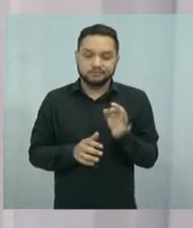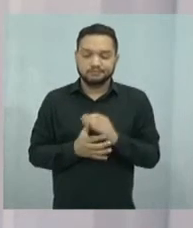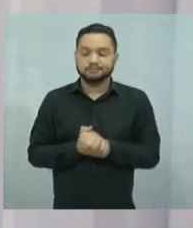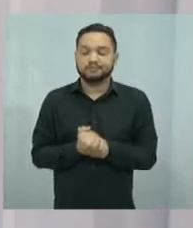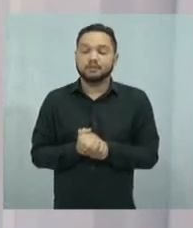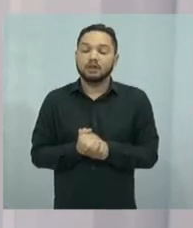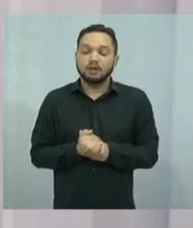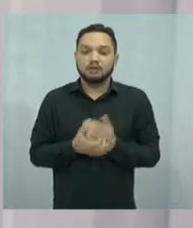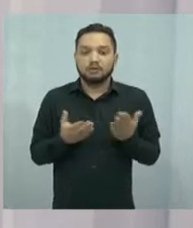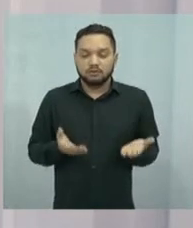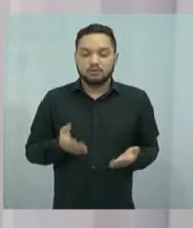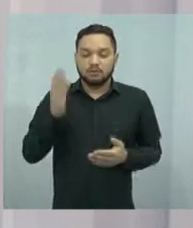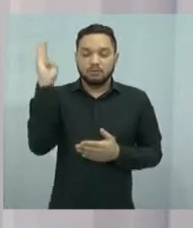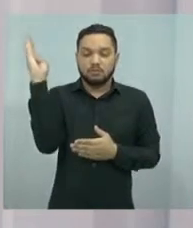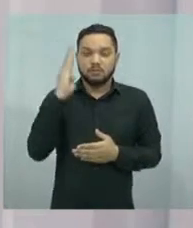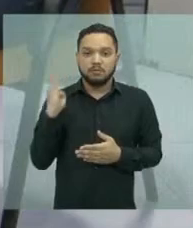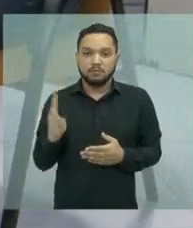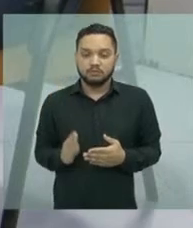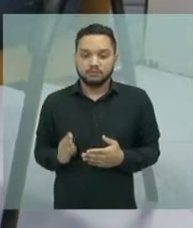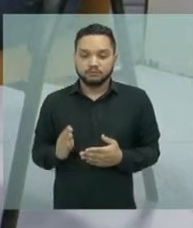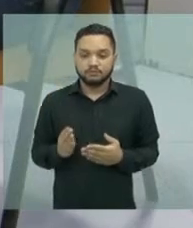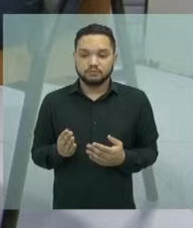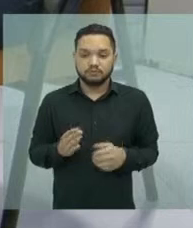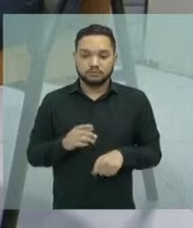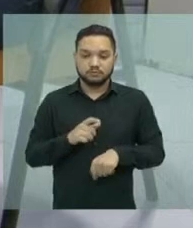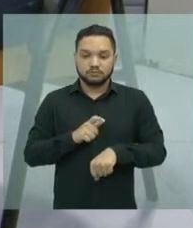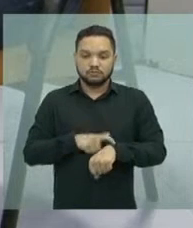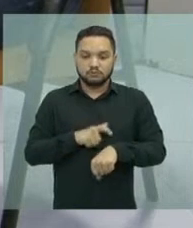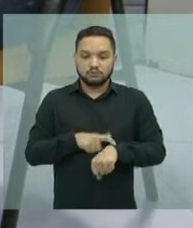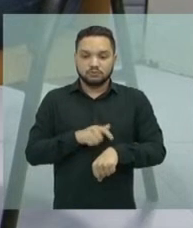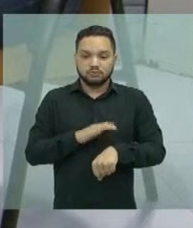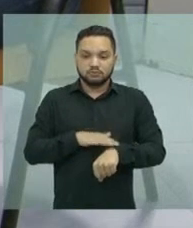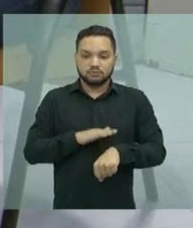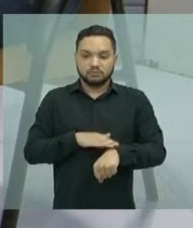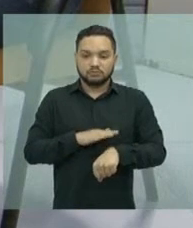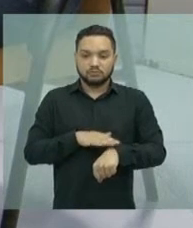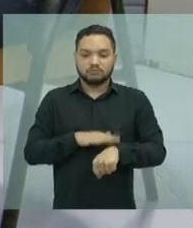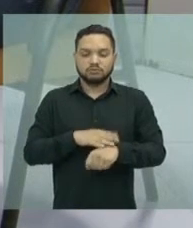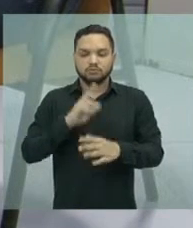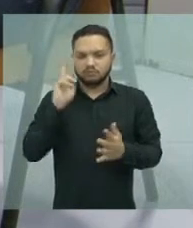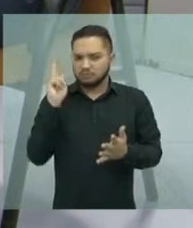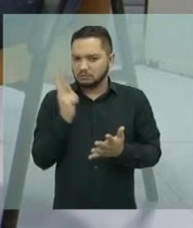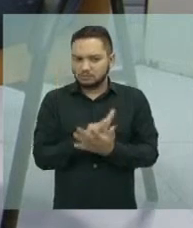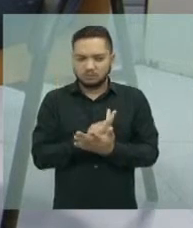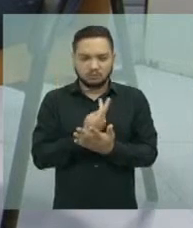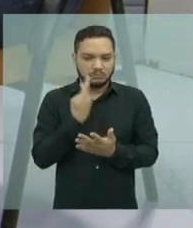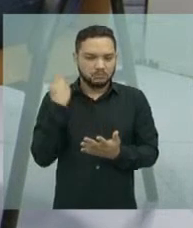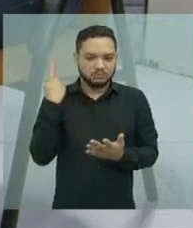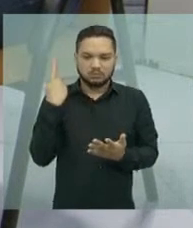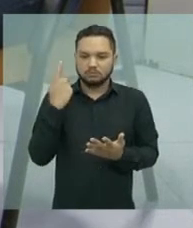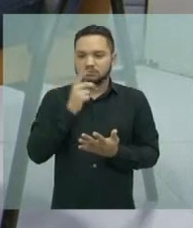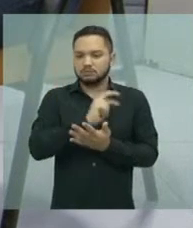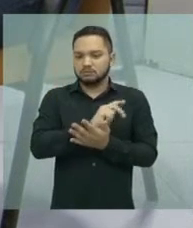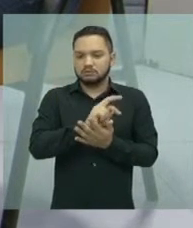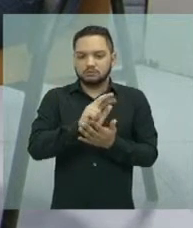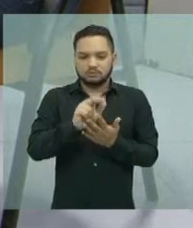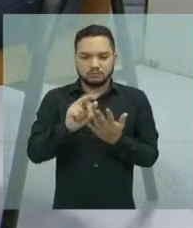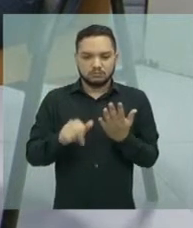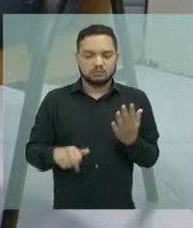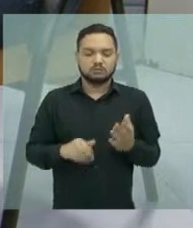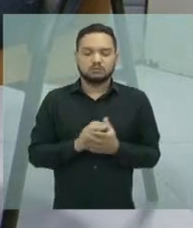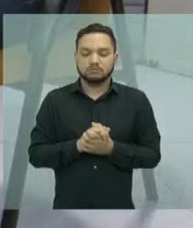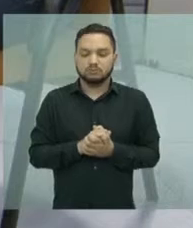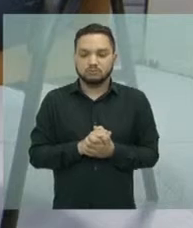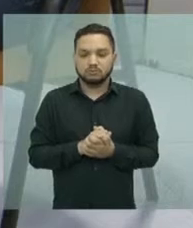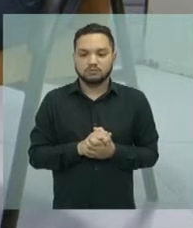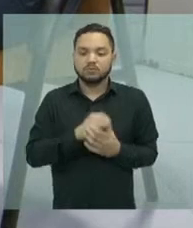vive um período que eu posso dizer que abriu-se uma janela de grandes catástrofes no cenário nacional. E